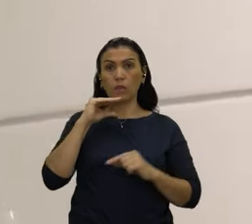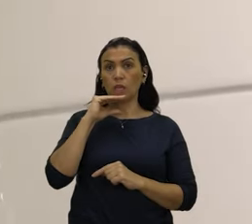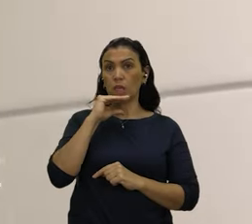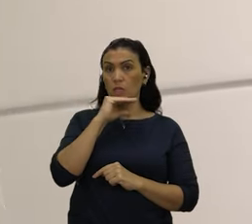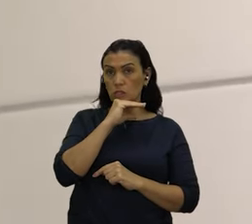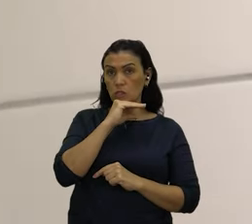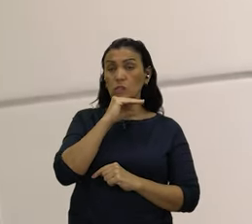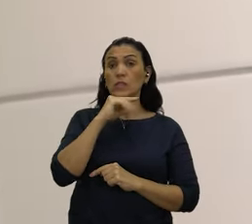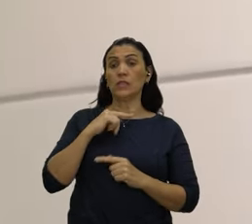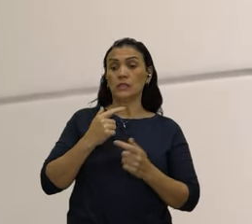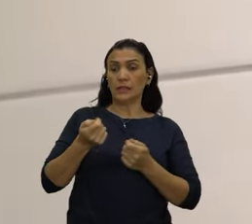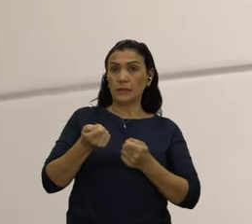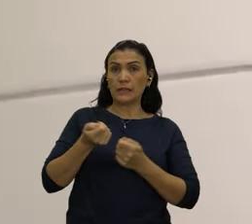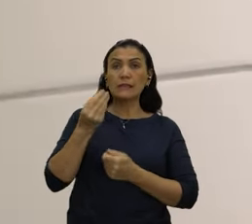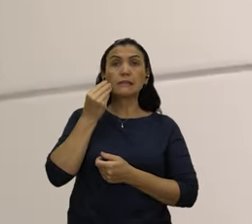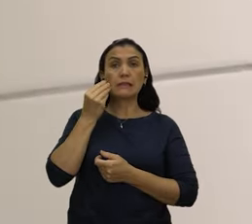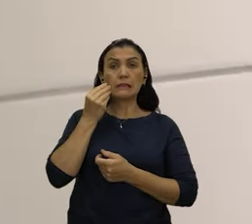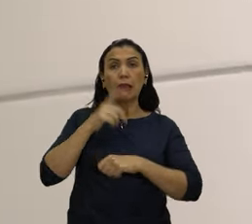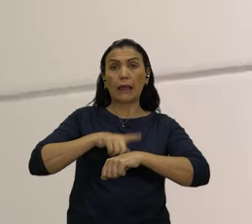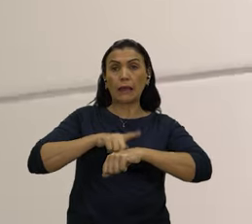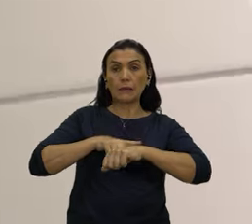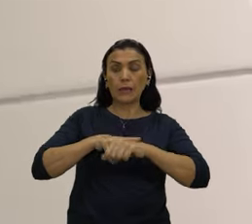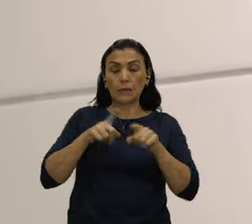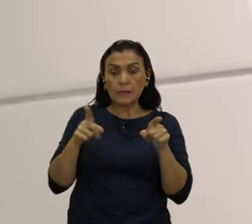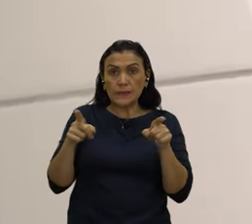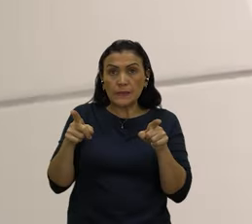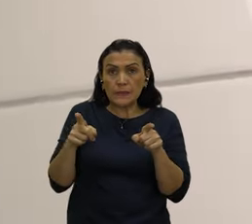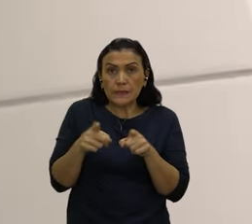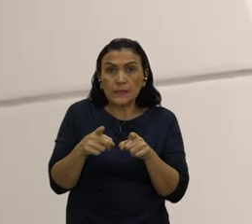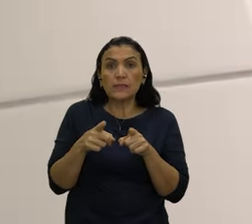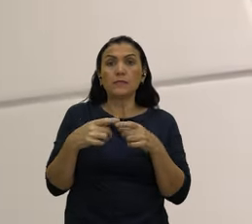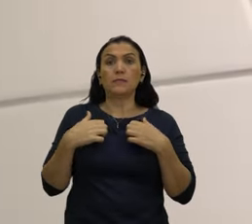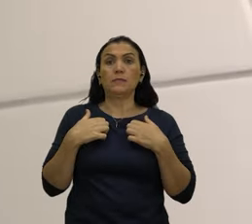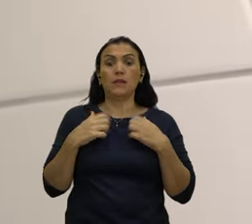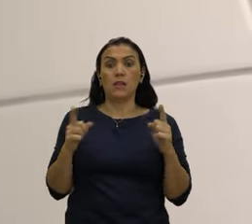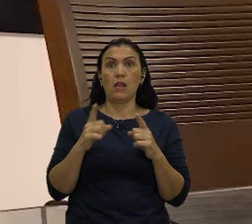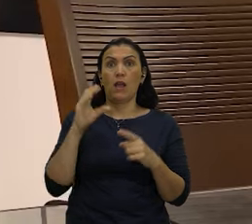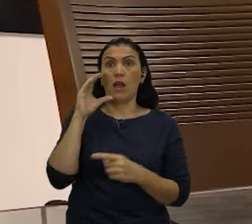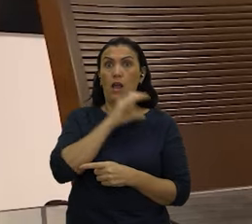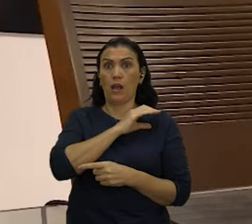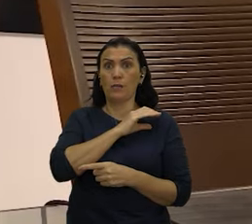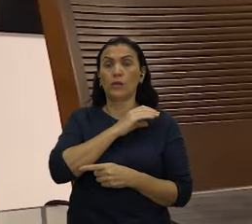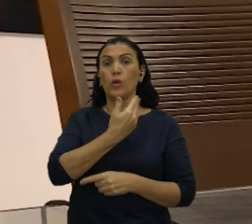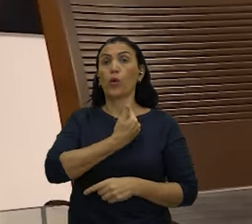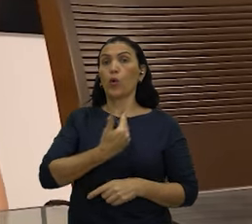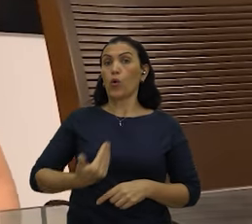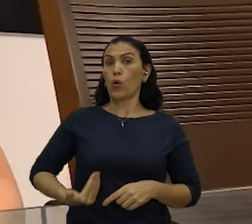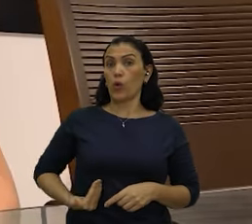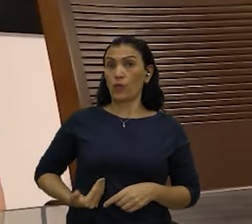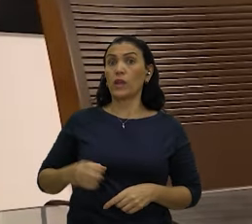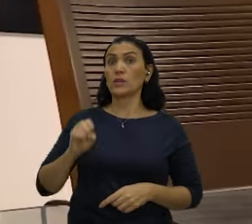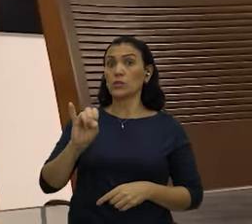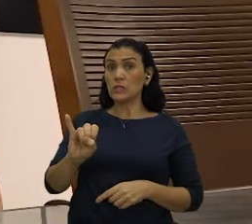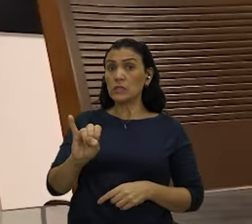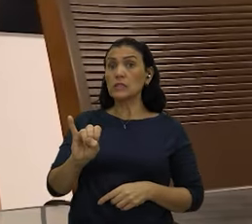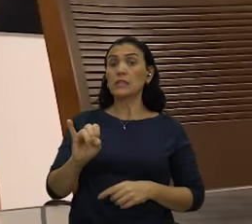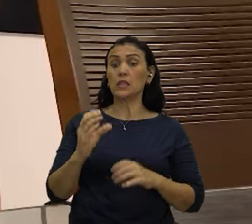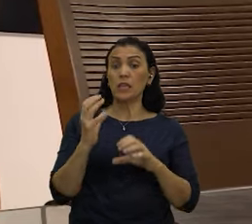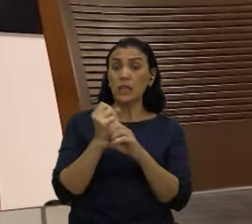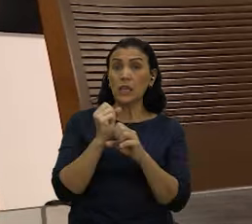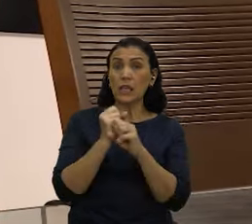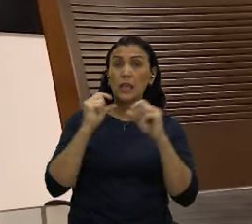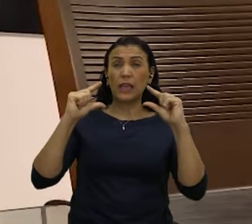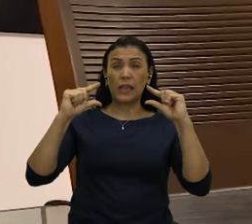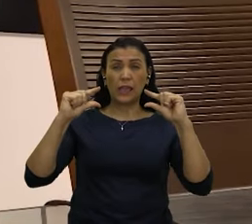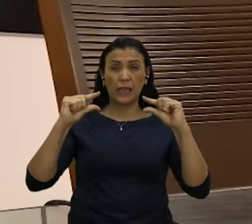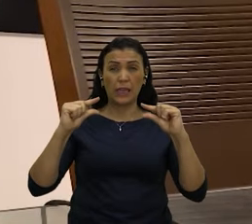quentes e também reduzir o tempo de banho, né? E se o governo de alguma forma reduzisse os valores,